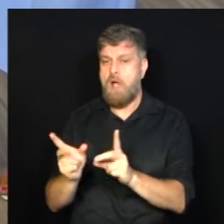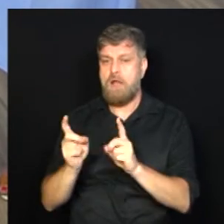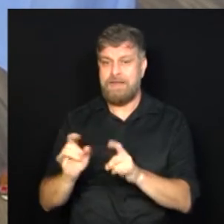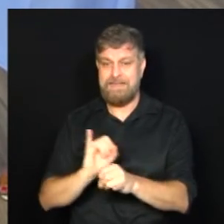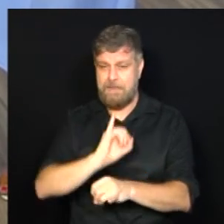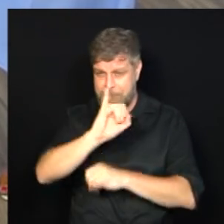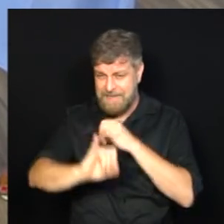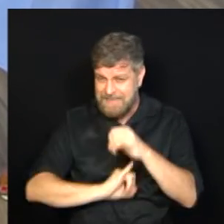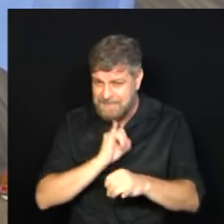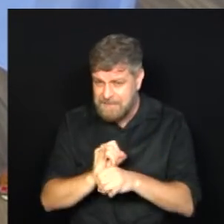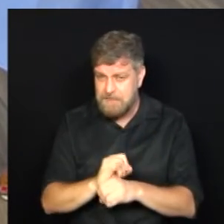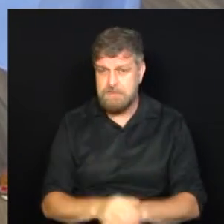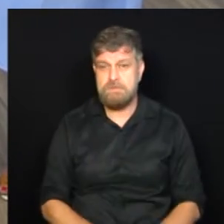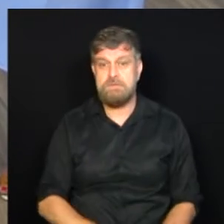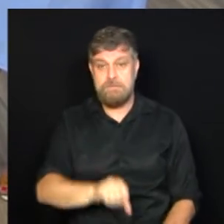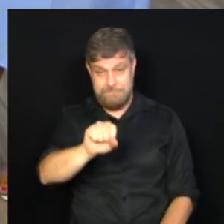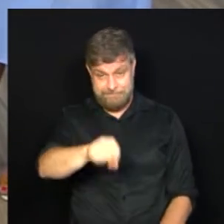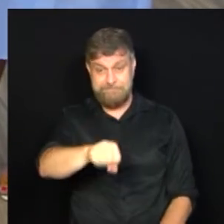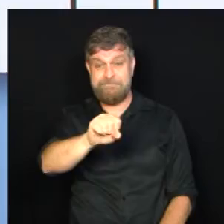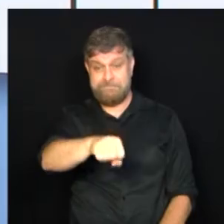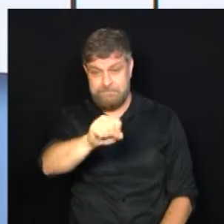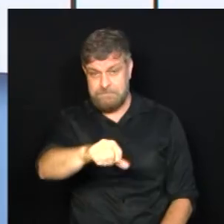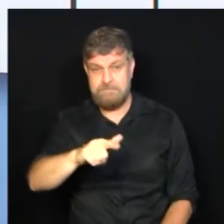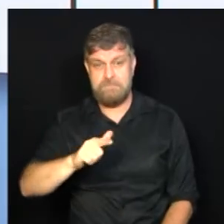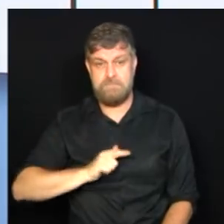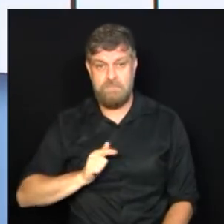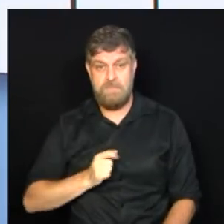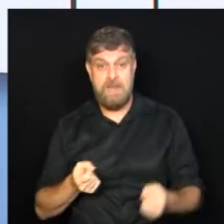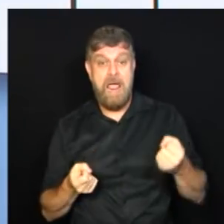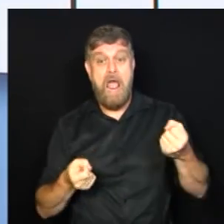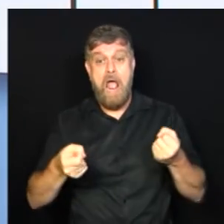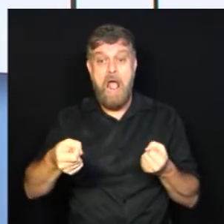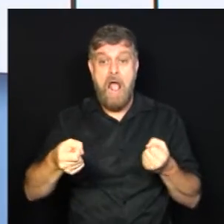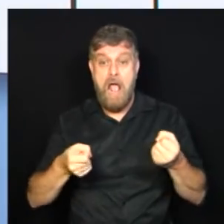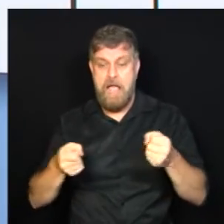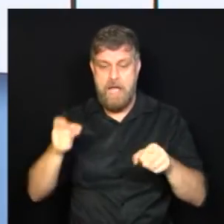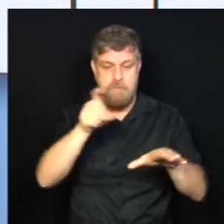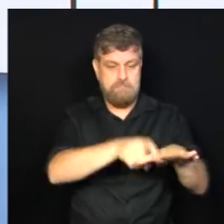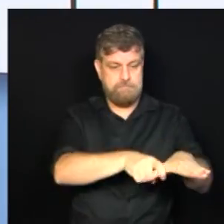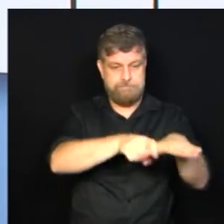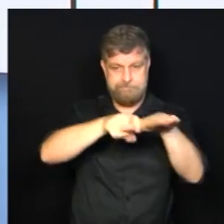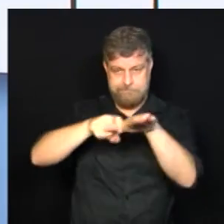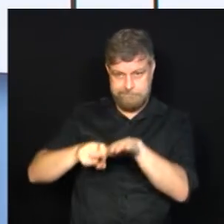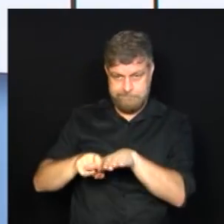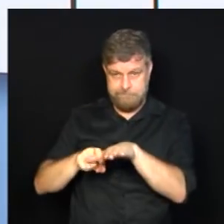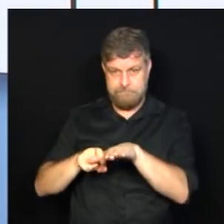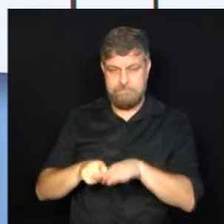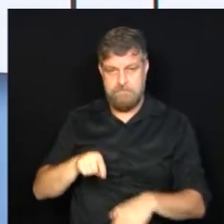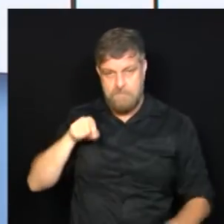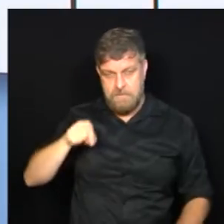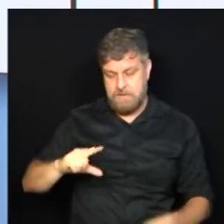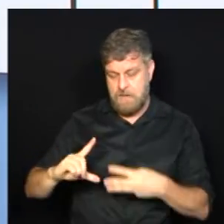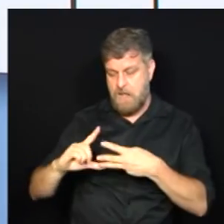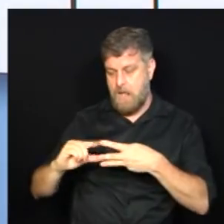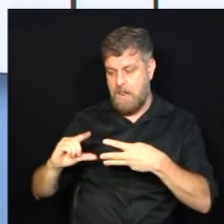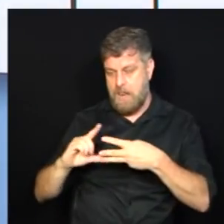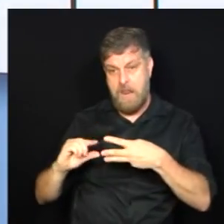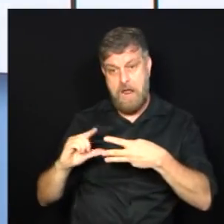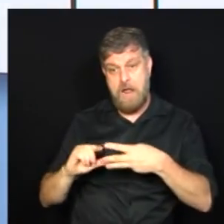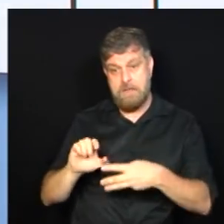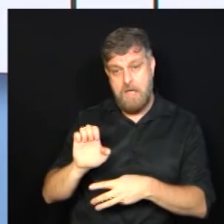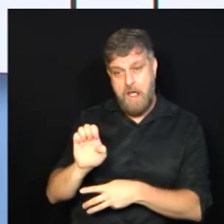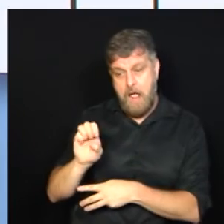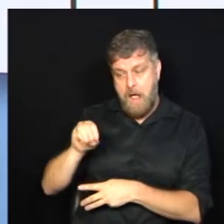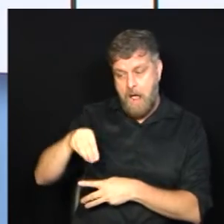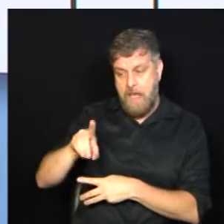de Campinas. São relacionados aos veículos que estão apreendidos no pátio da ENDEC. Então, o